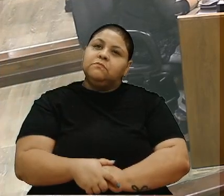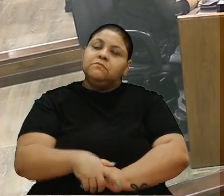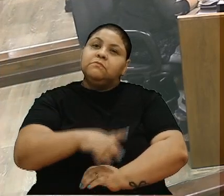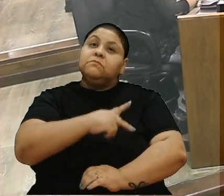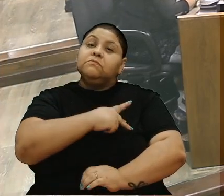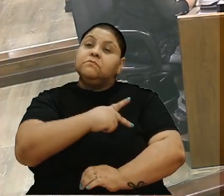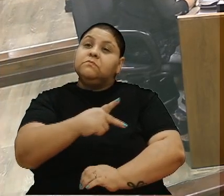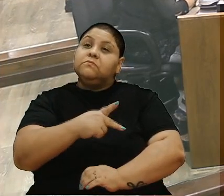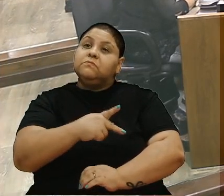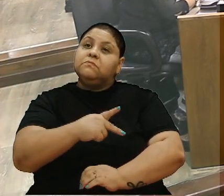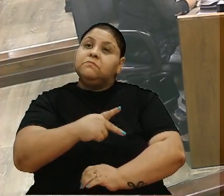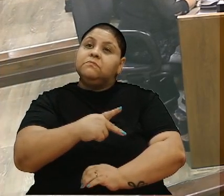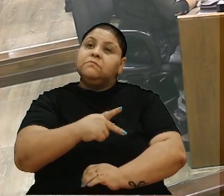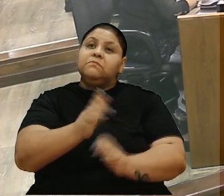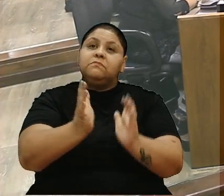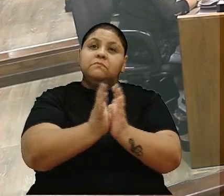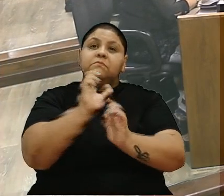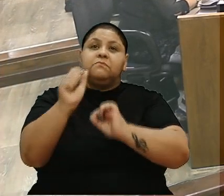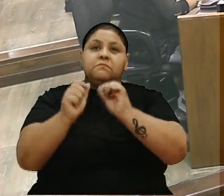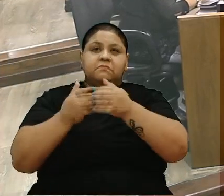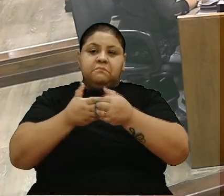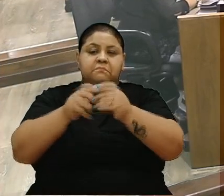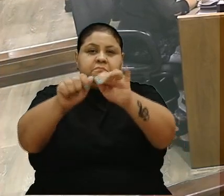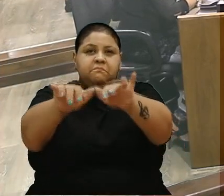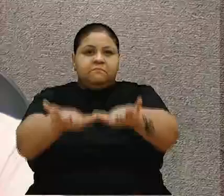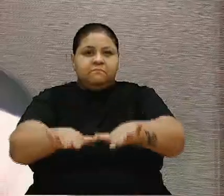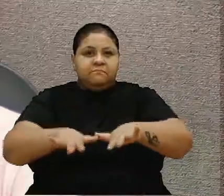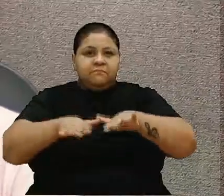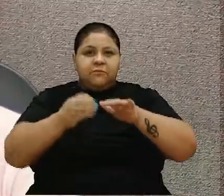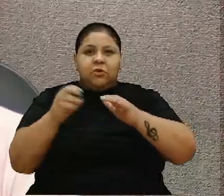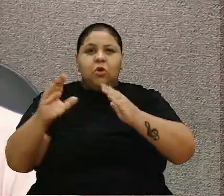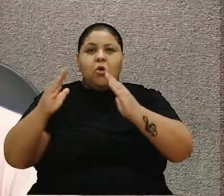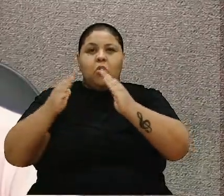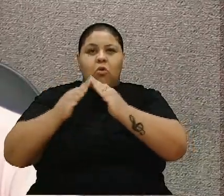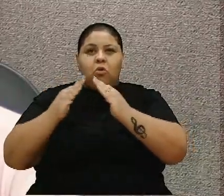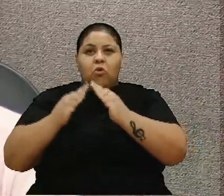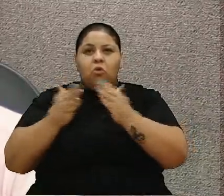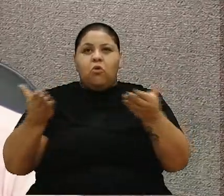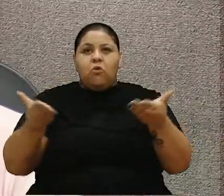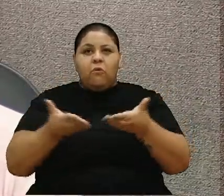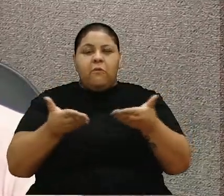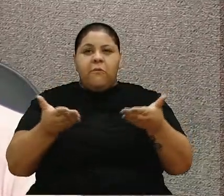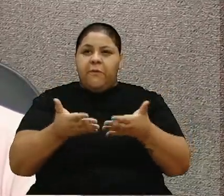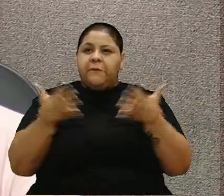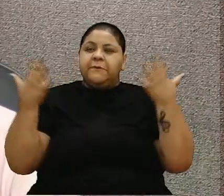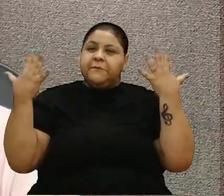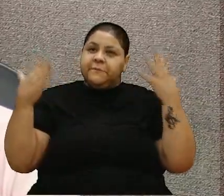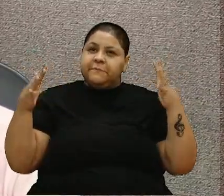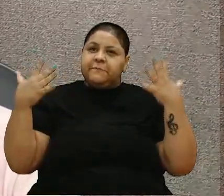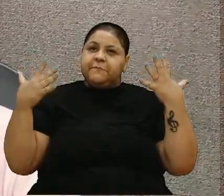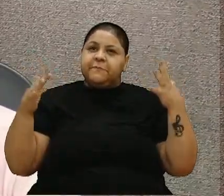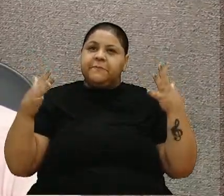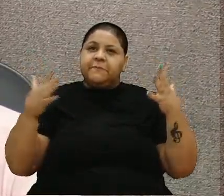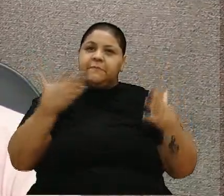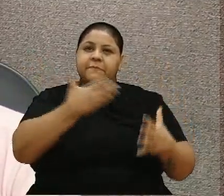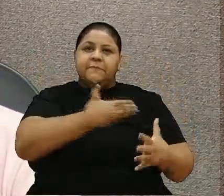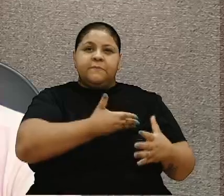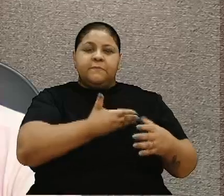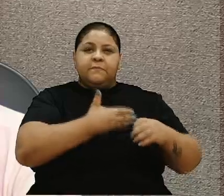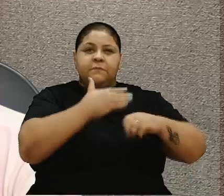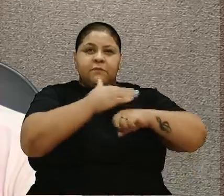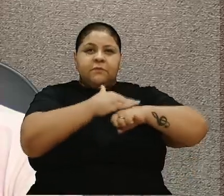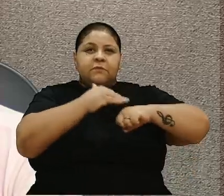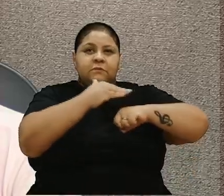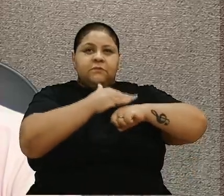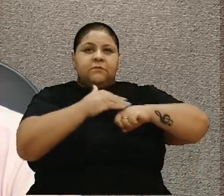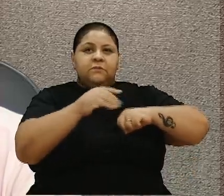Presidente, colegas vereadores, quem nos acompanha aqui no plenário ou de casa, quero fazer um voto de congratulações a um amigo muito querido. Palavra, senhor